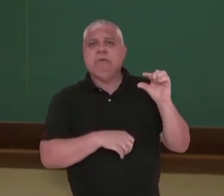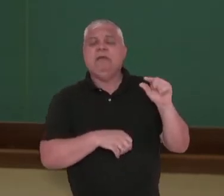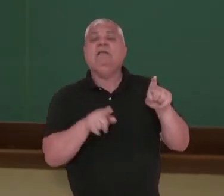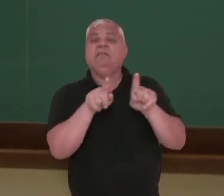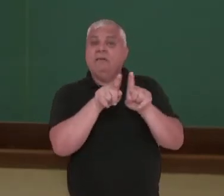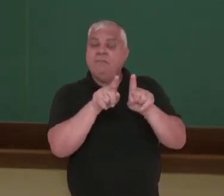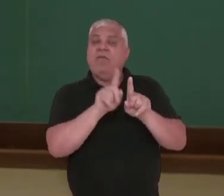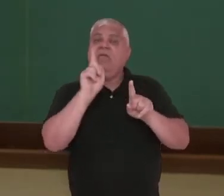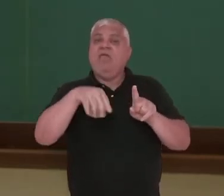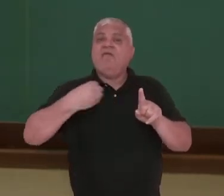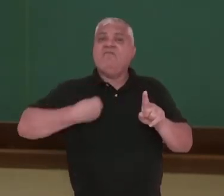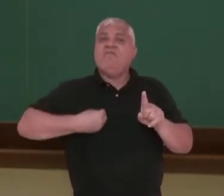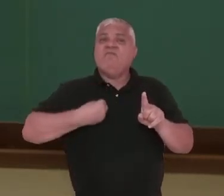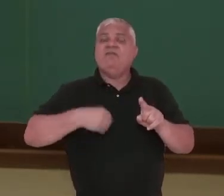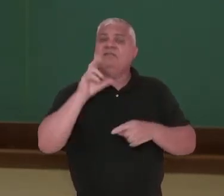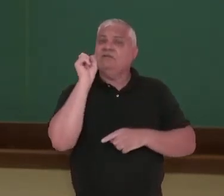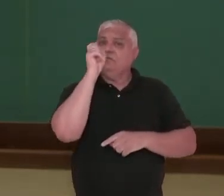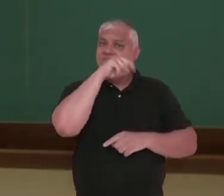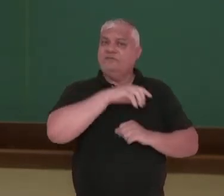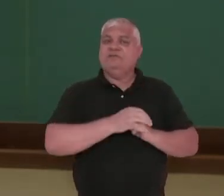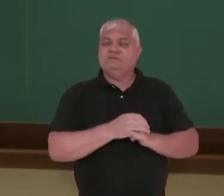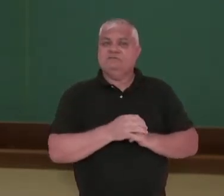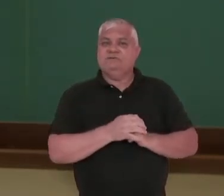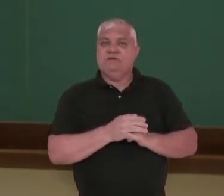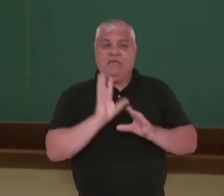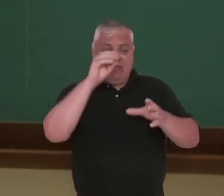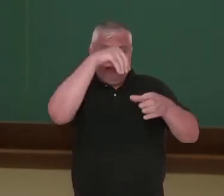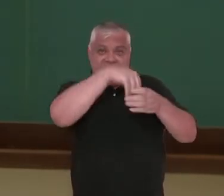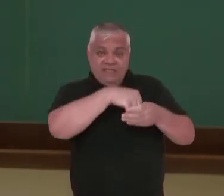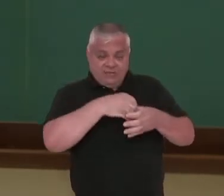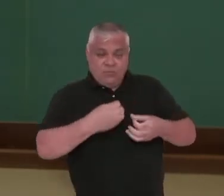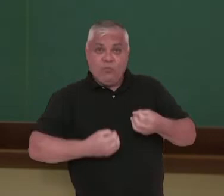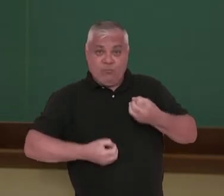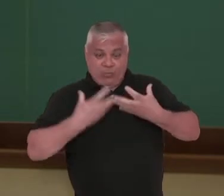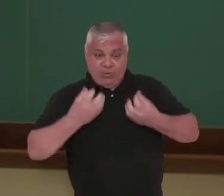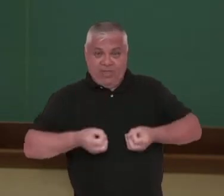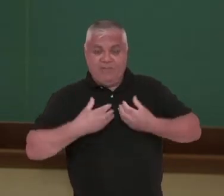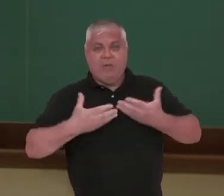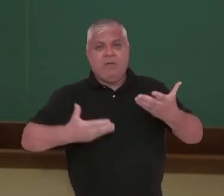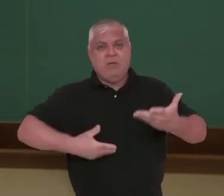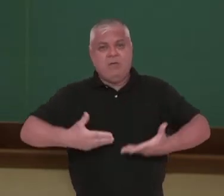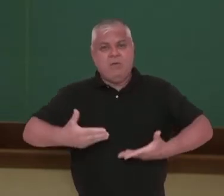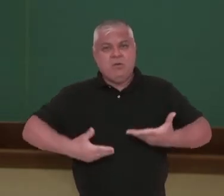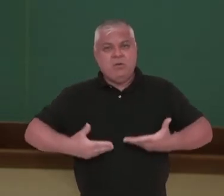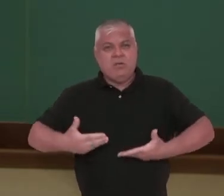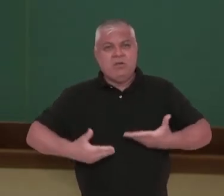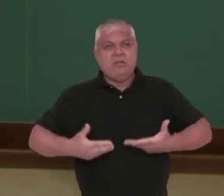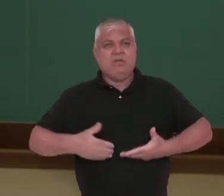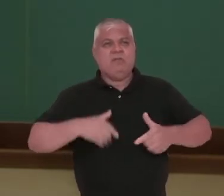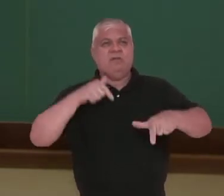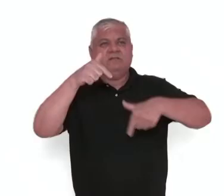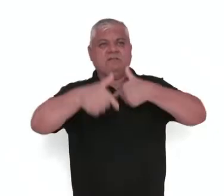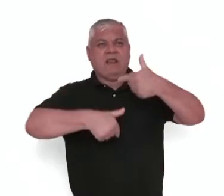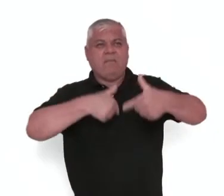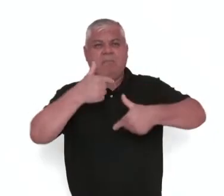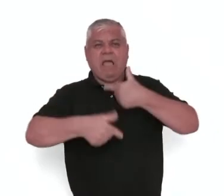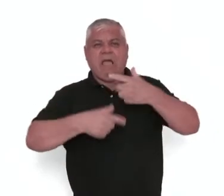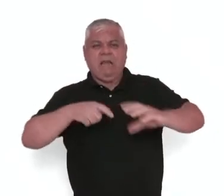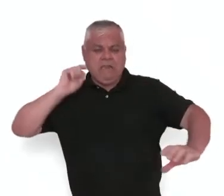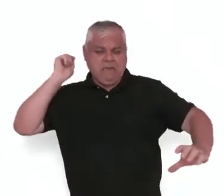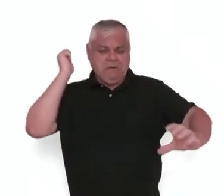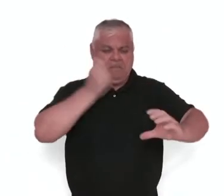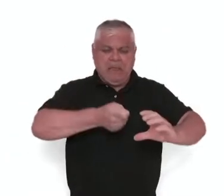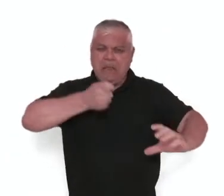arquivos. Não cabe no poema o operário que esmerila seu dia de aço e